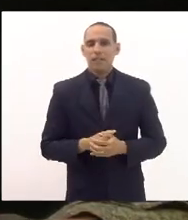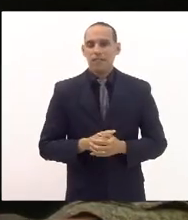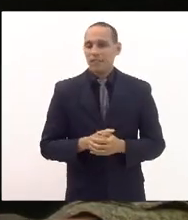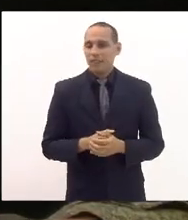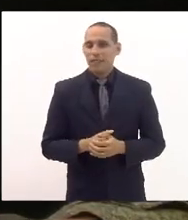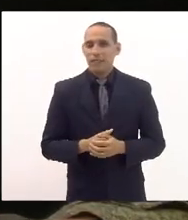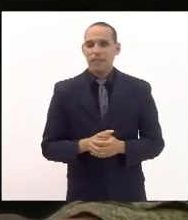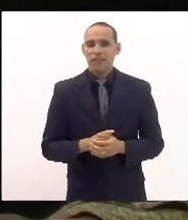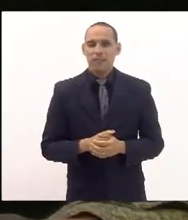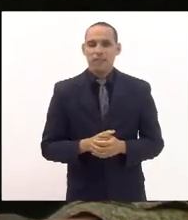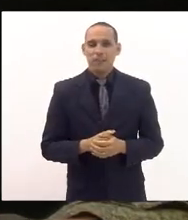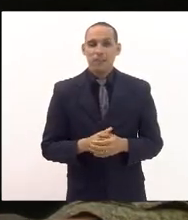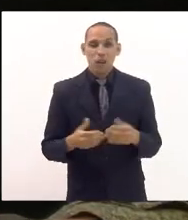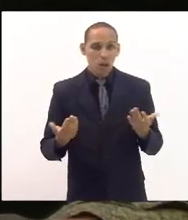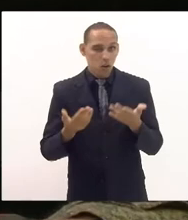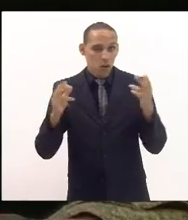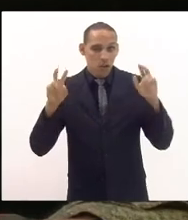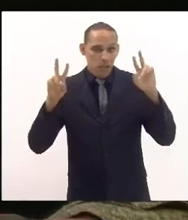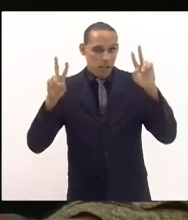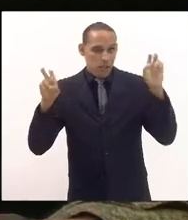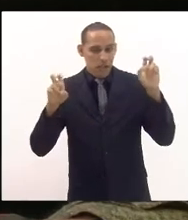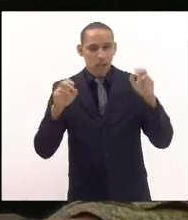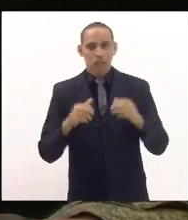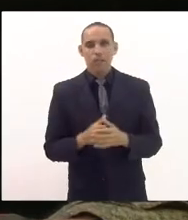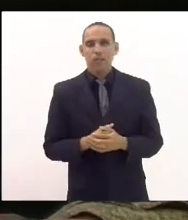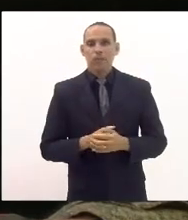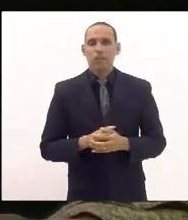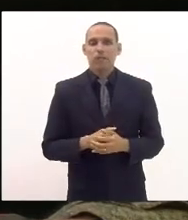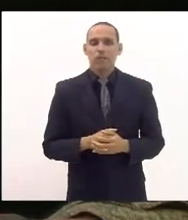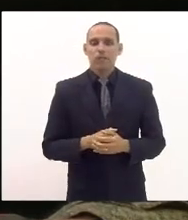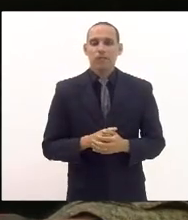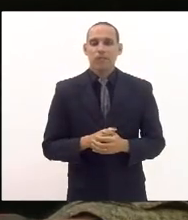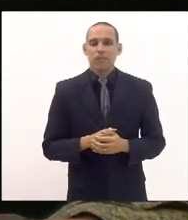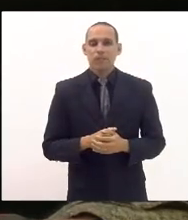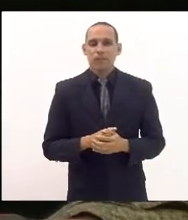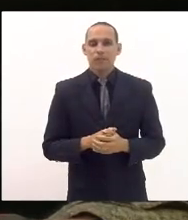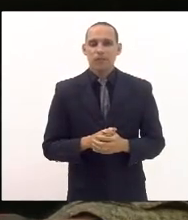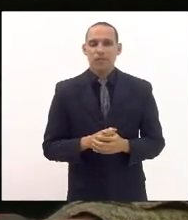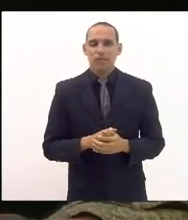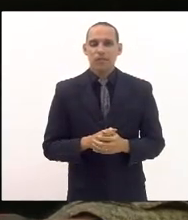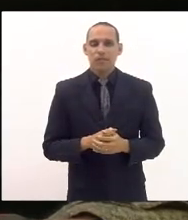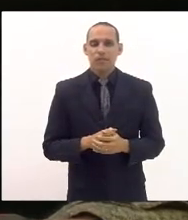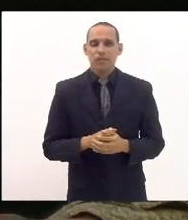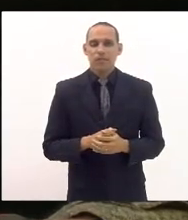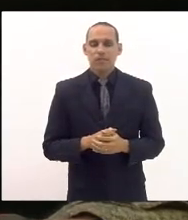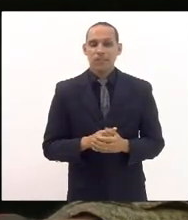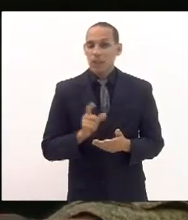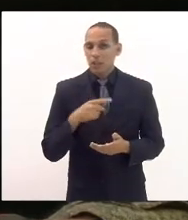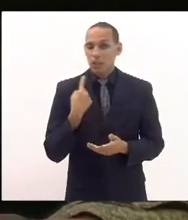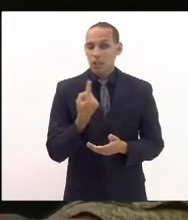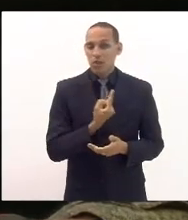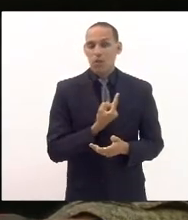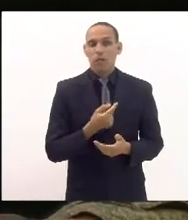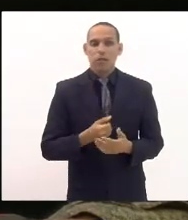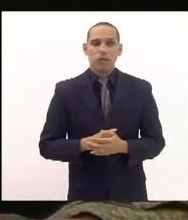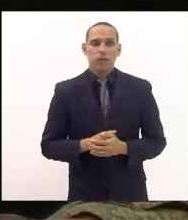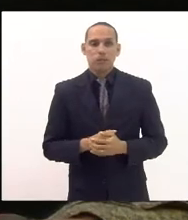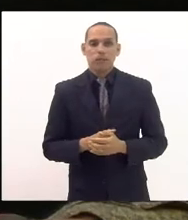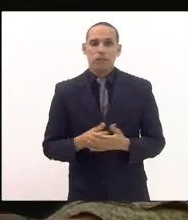E o nosso tema hoje Vai um pouco nesse caminho nós temos